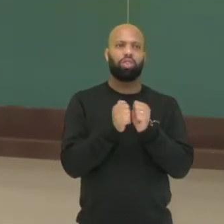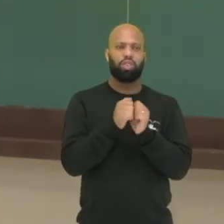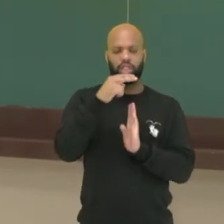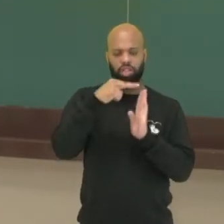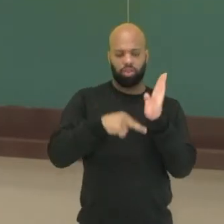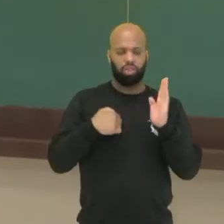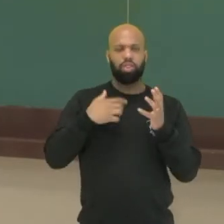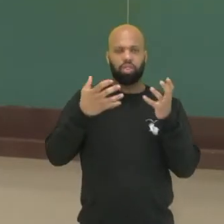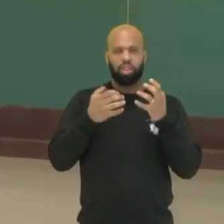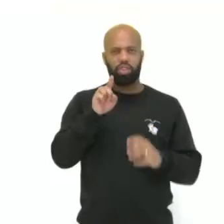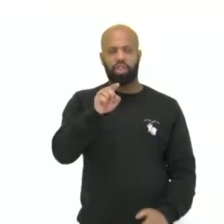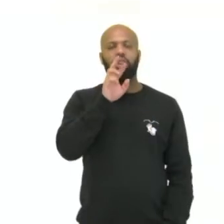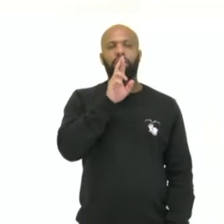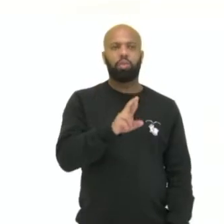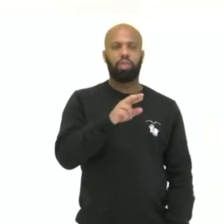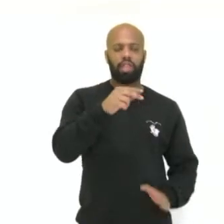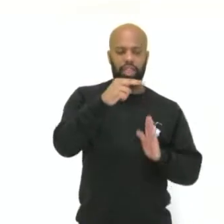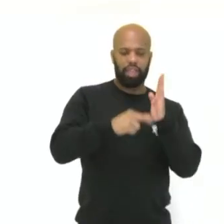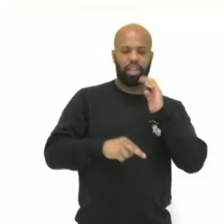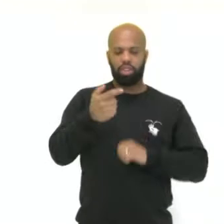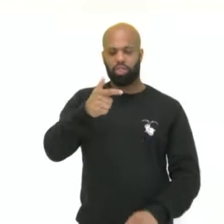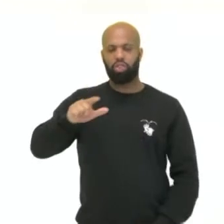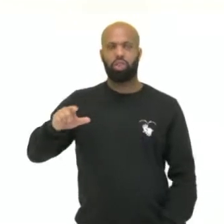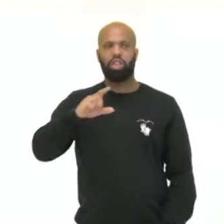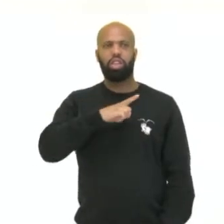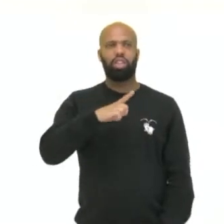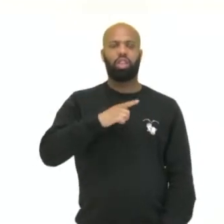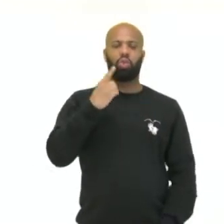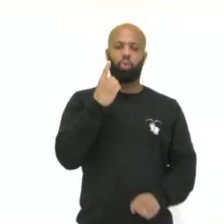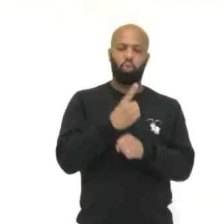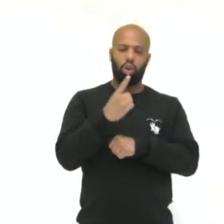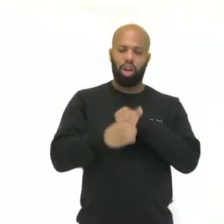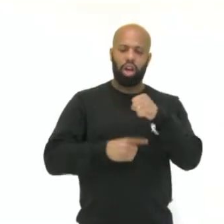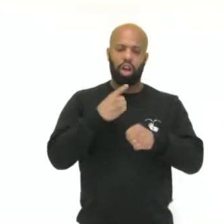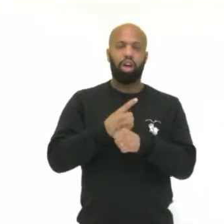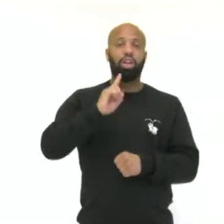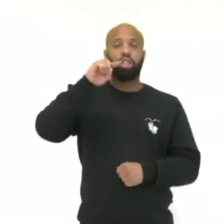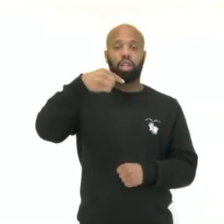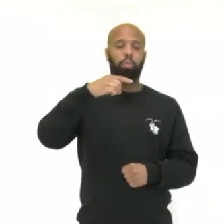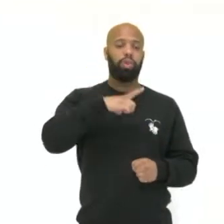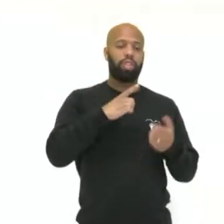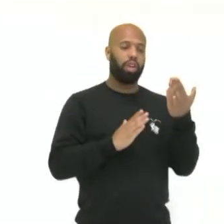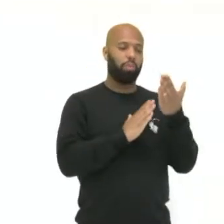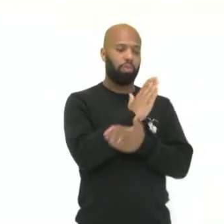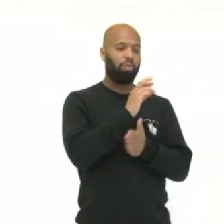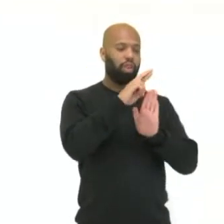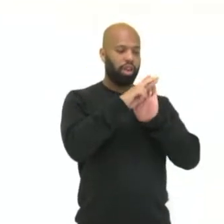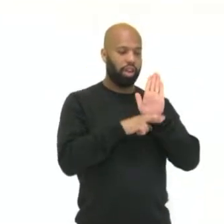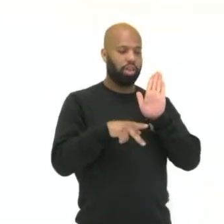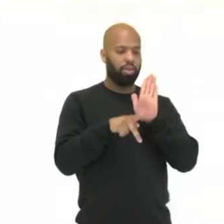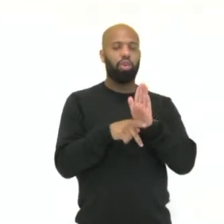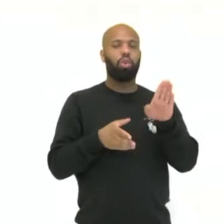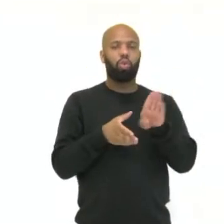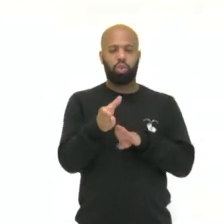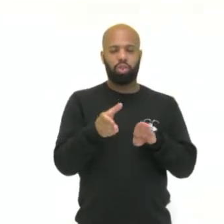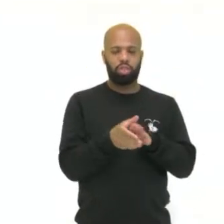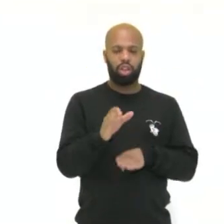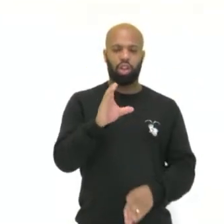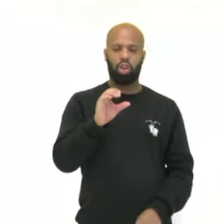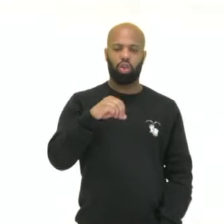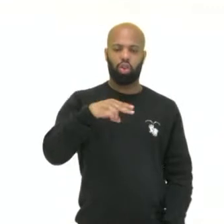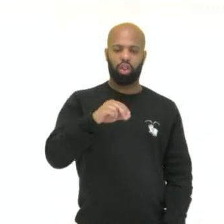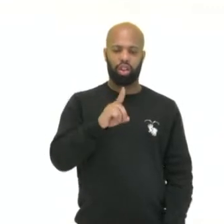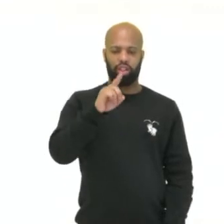quero que você responda ali. Então, releia. Mais de um ano após a regulamentação do Conselho Nacional dos Direitos da Infância e da